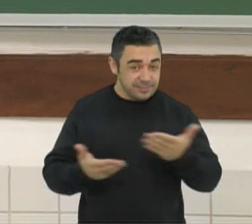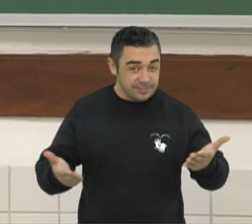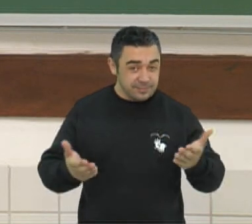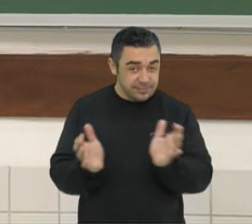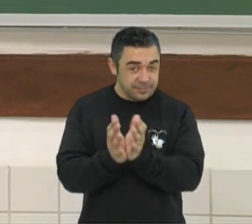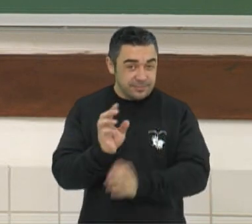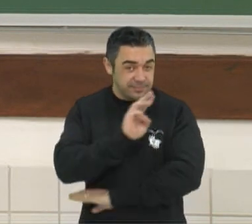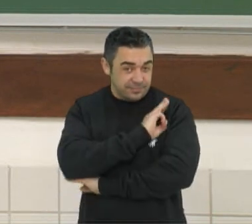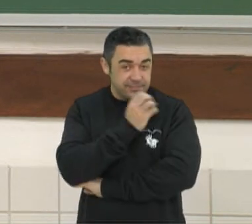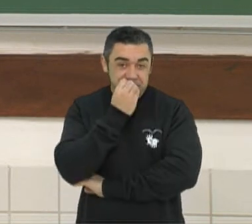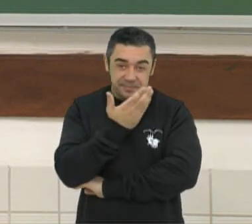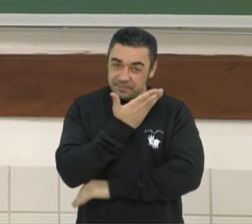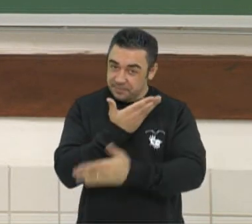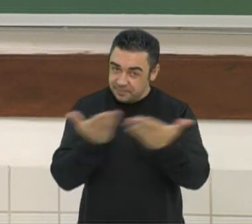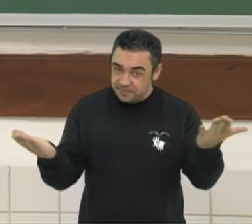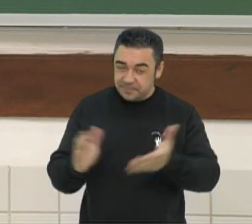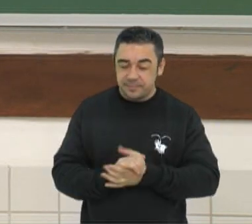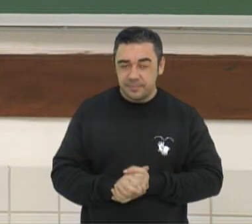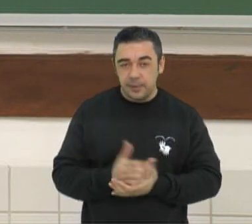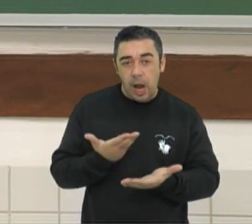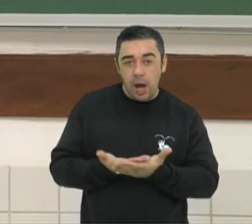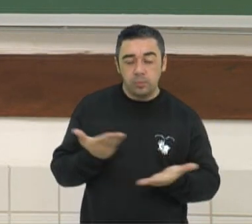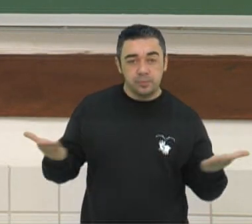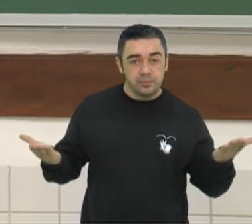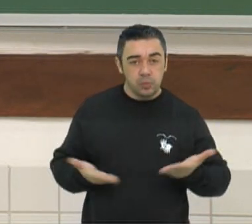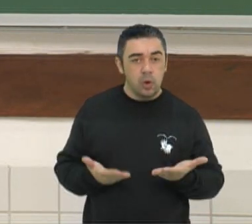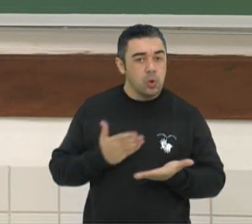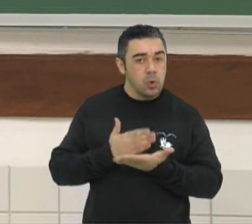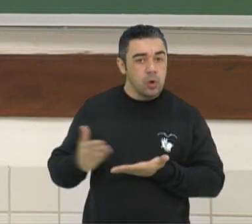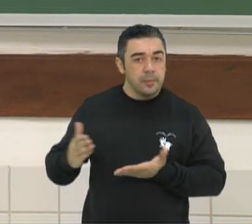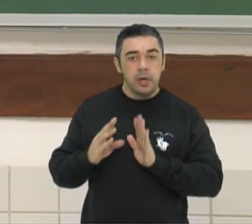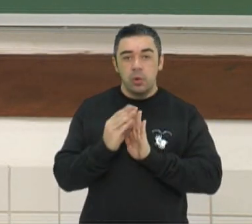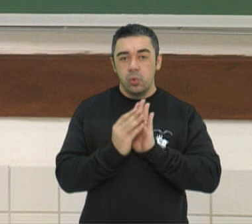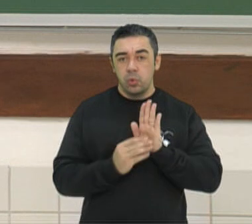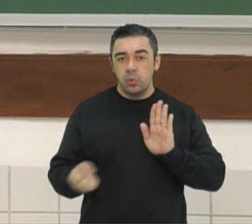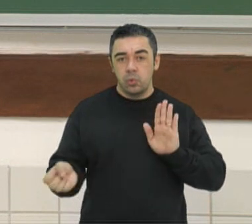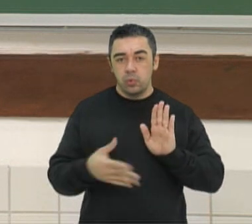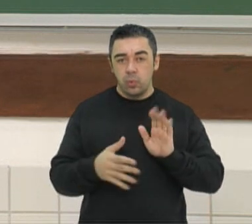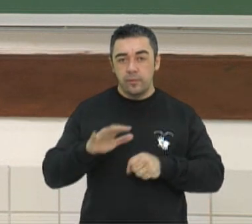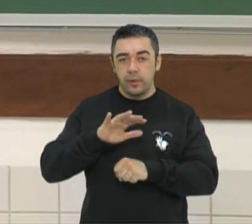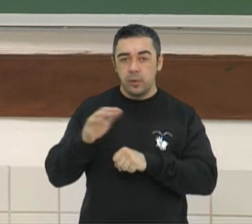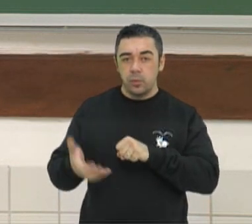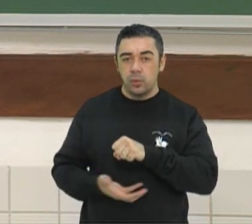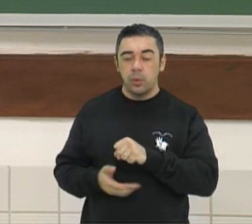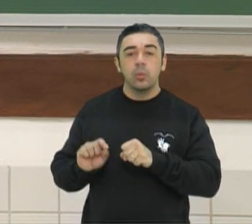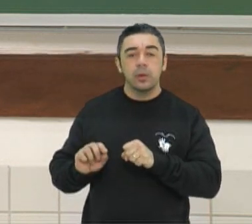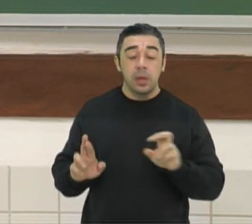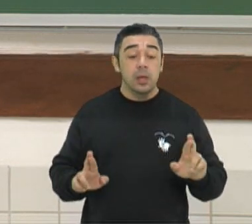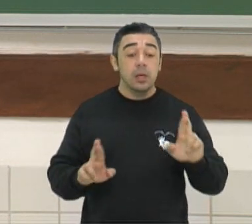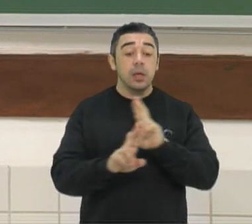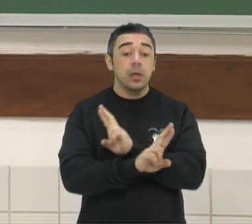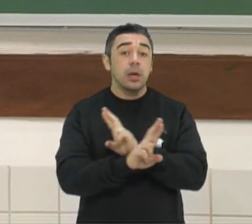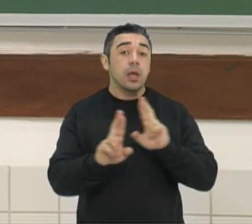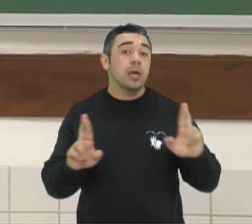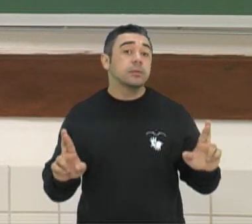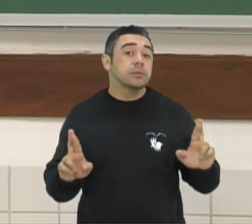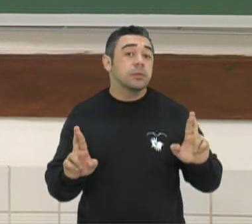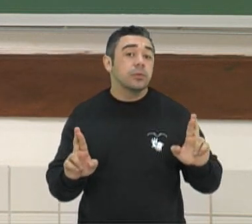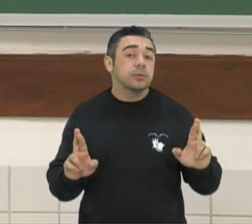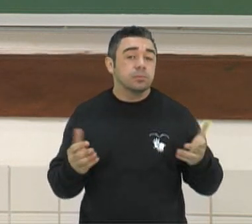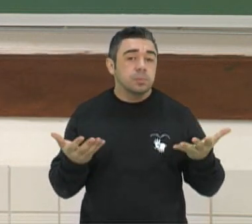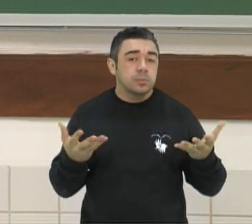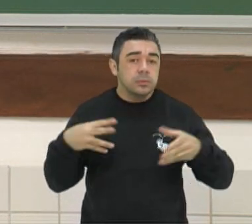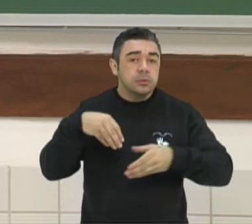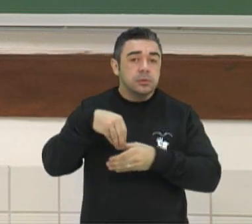terceira série, tudo bem com vocês? A aula de hoje, então, a gente vai começar um conteúdo novo de ecologia, falando das relações ecológicas. E vocês vão ver,